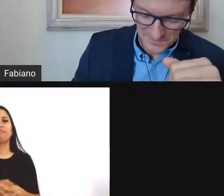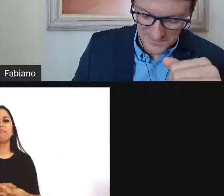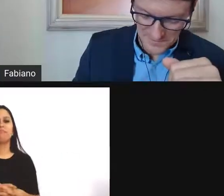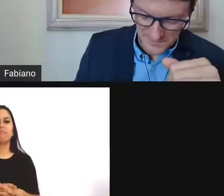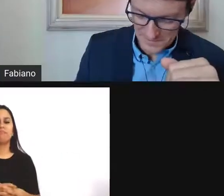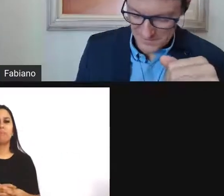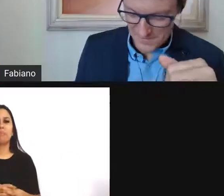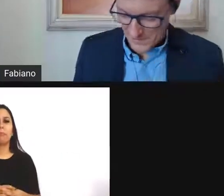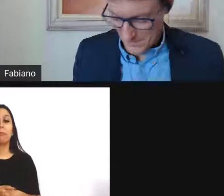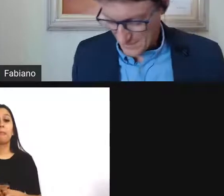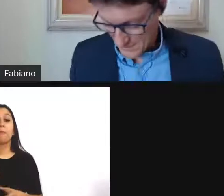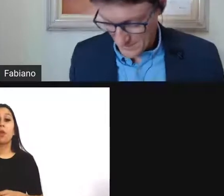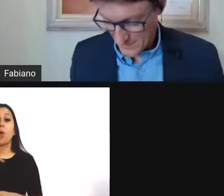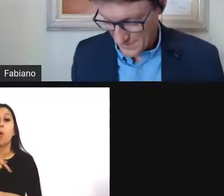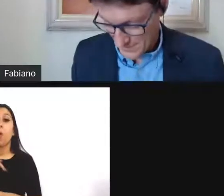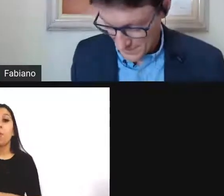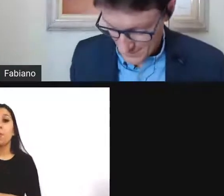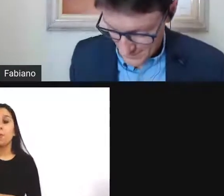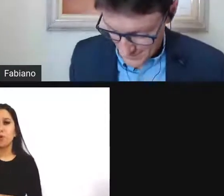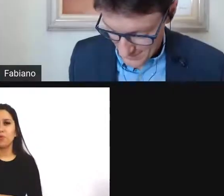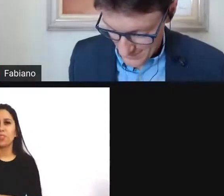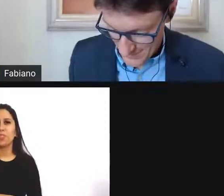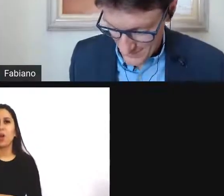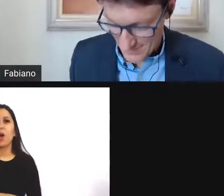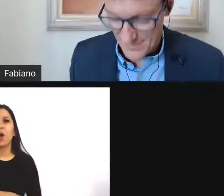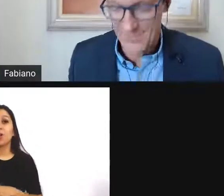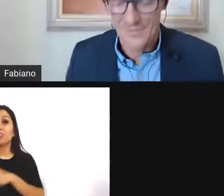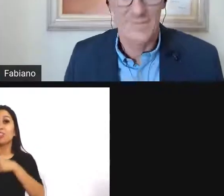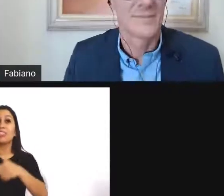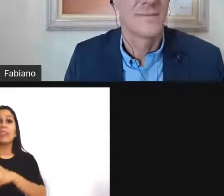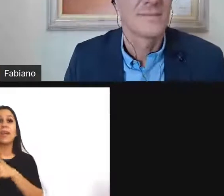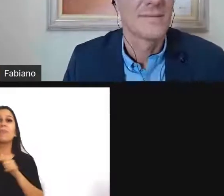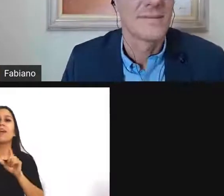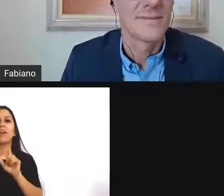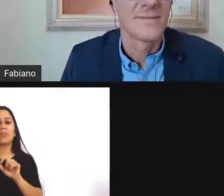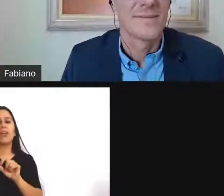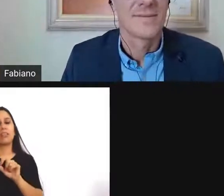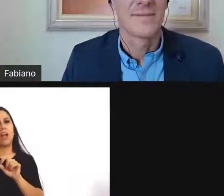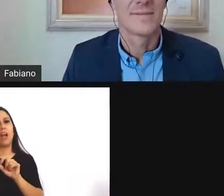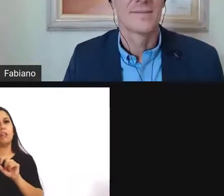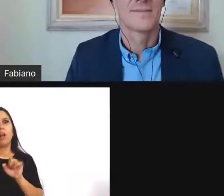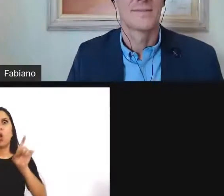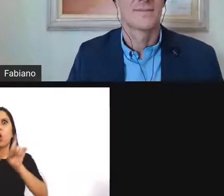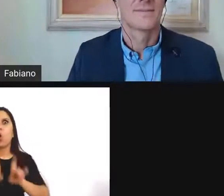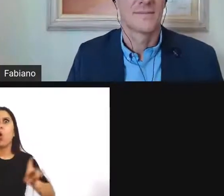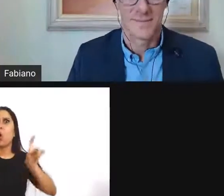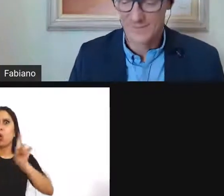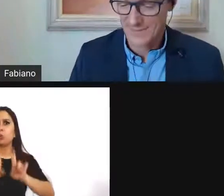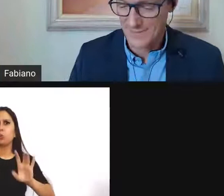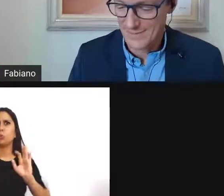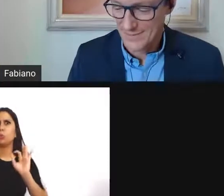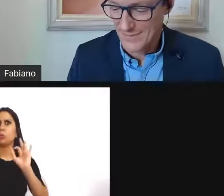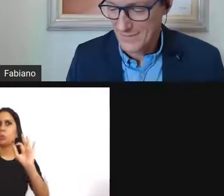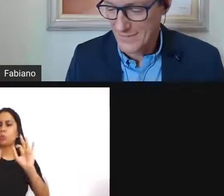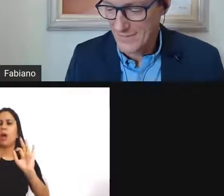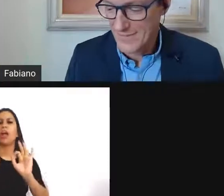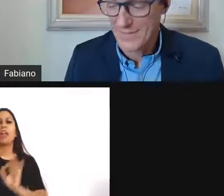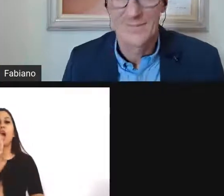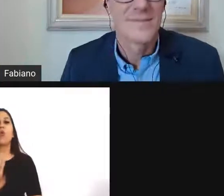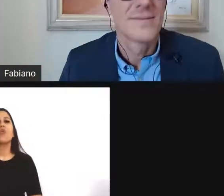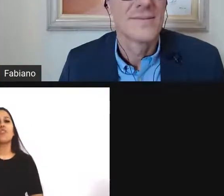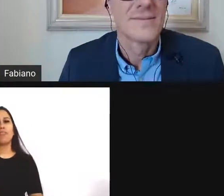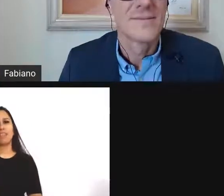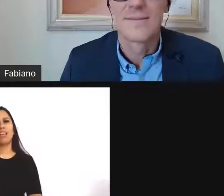um professor, né, de trabalhar com um supercomputador na Universidade de Évora,